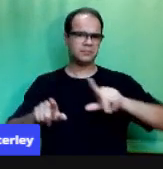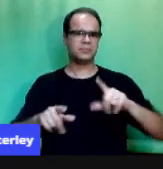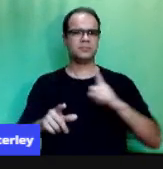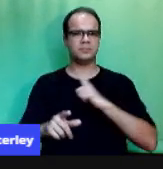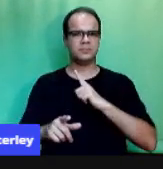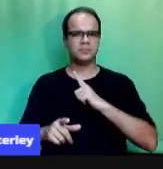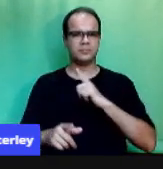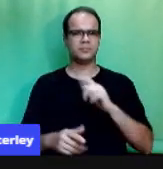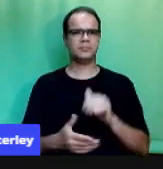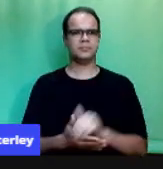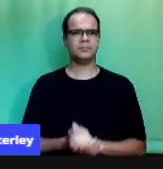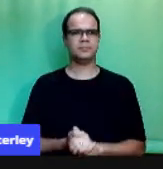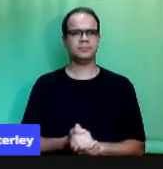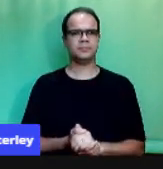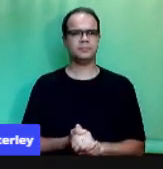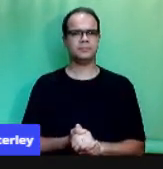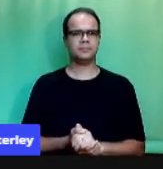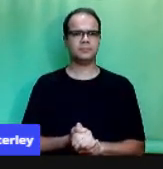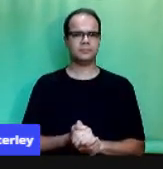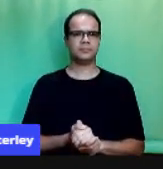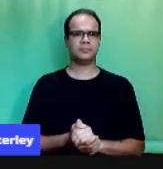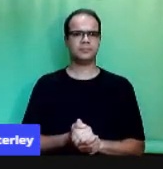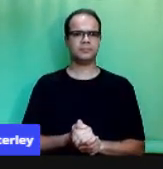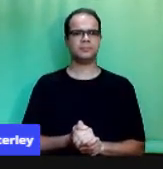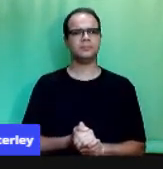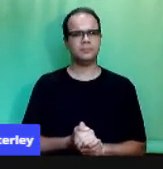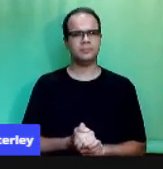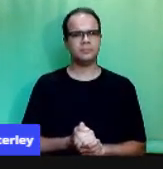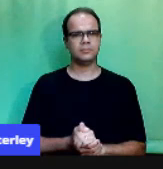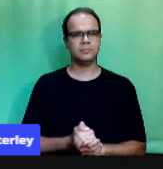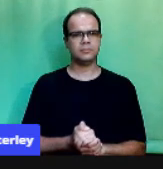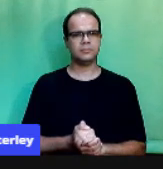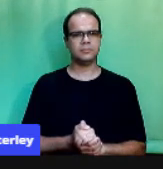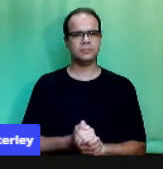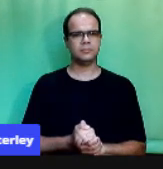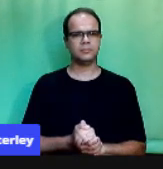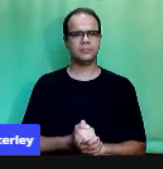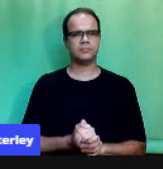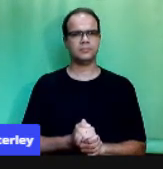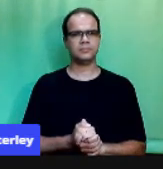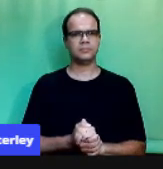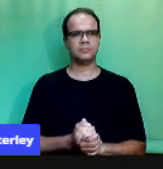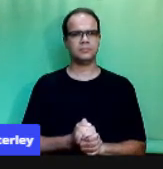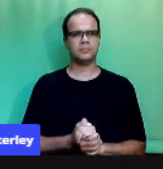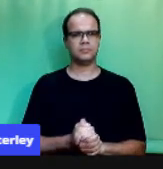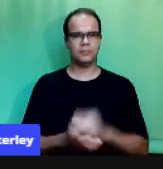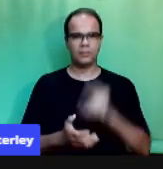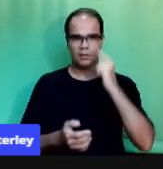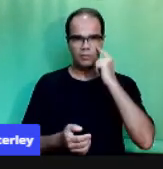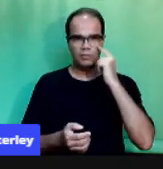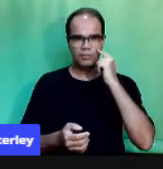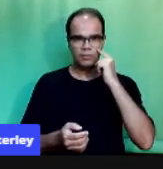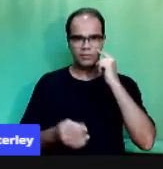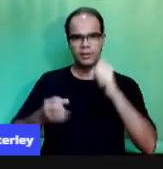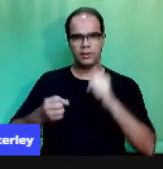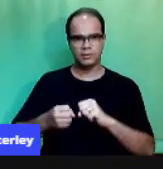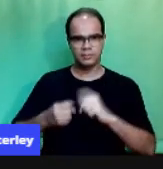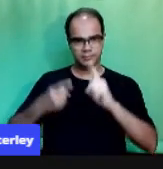reutilizar, postagem e tópicos. Vamos analisar cada uma dessas